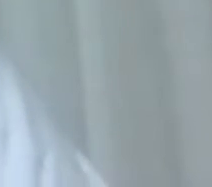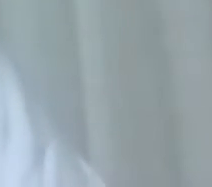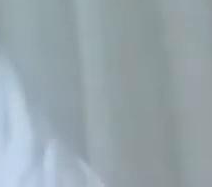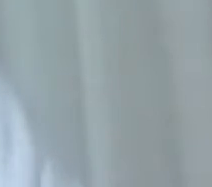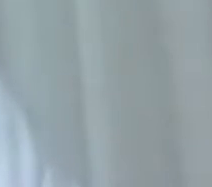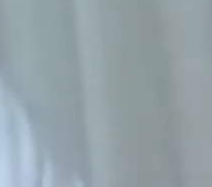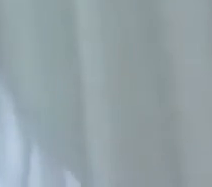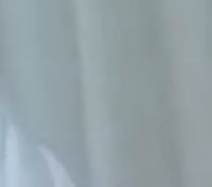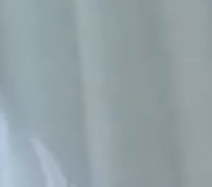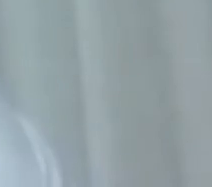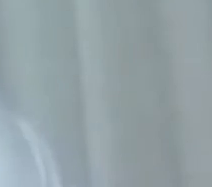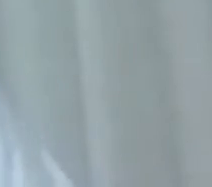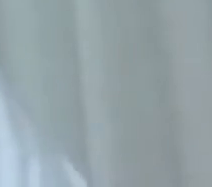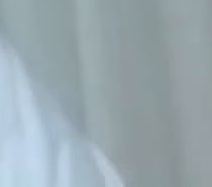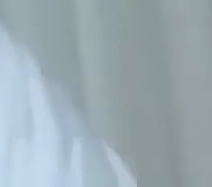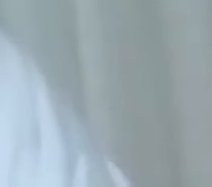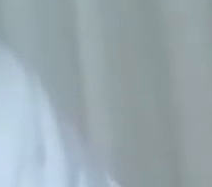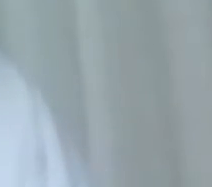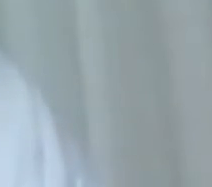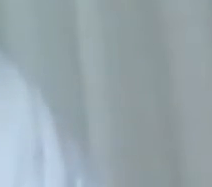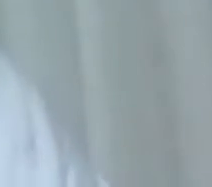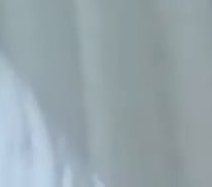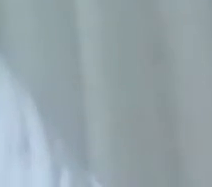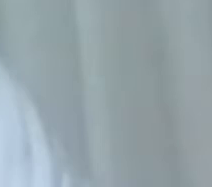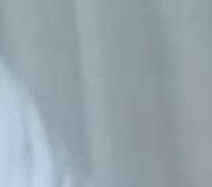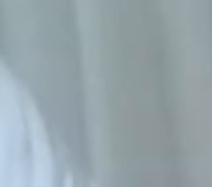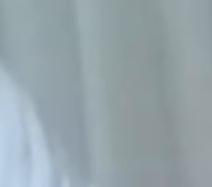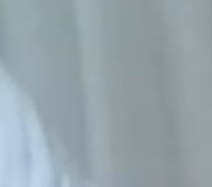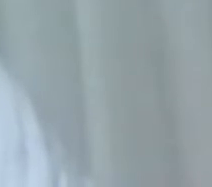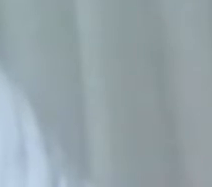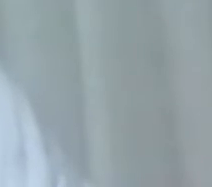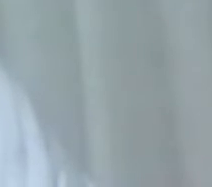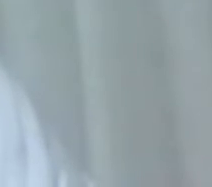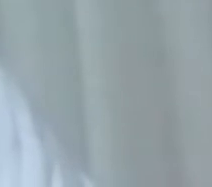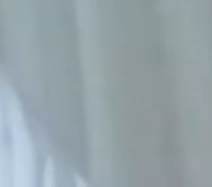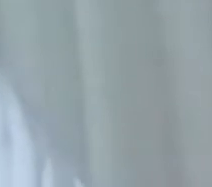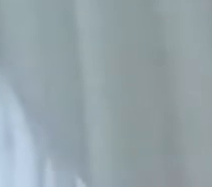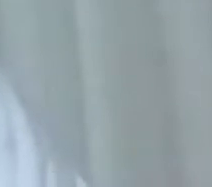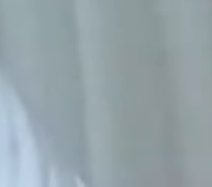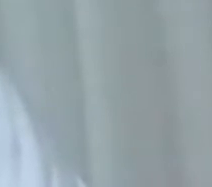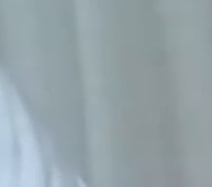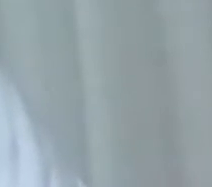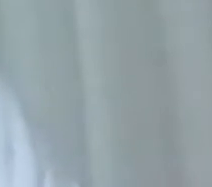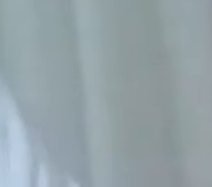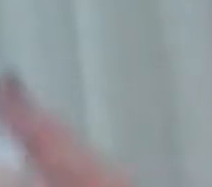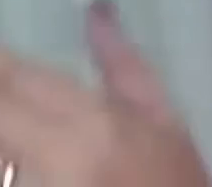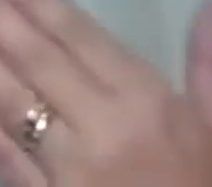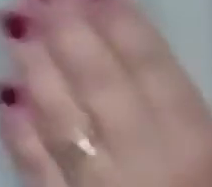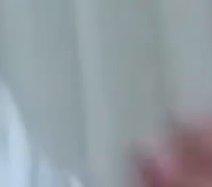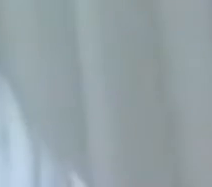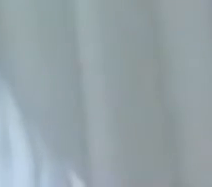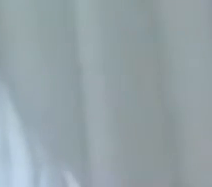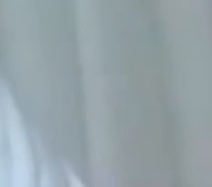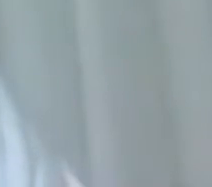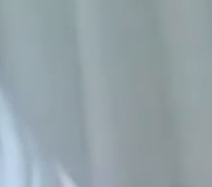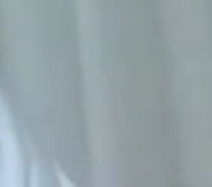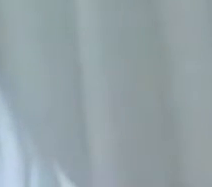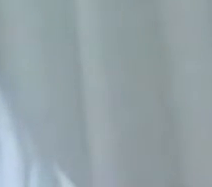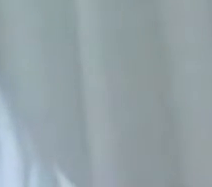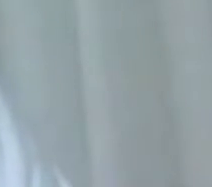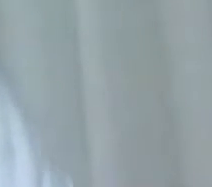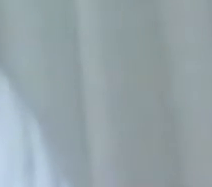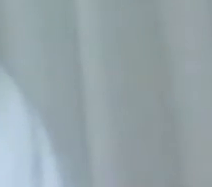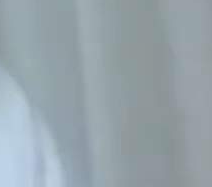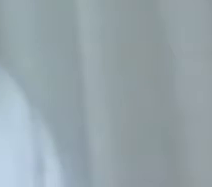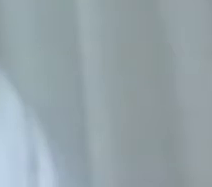né, que quando eu era criança, meus pais me passavam valores e sempre falava que Deus é amor, mas que a gente tem que fazer